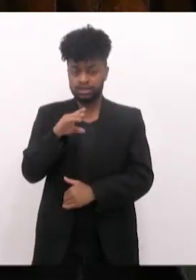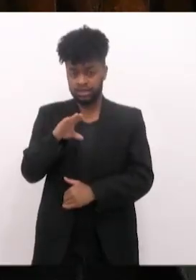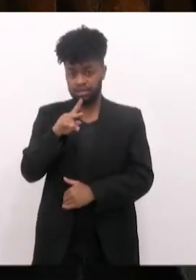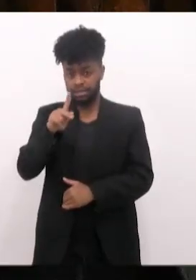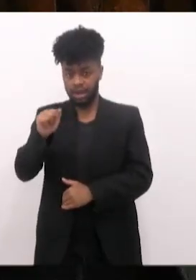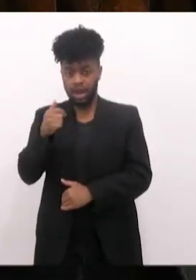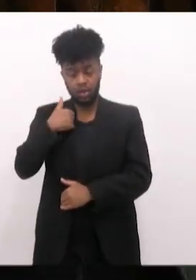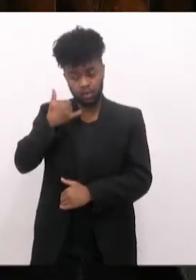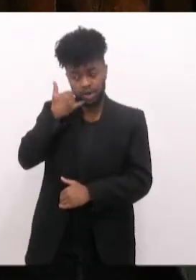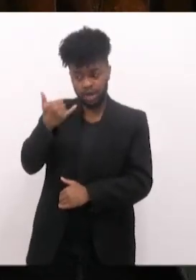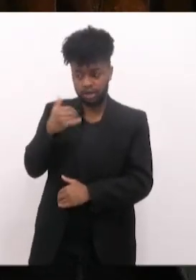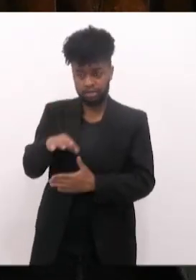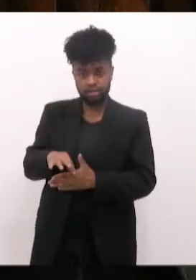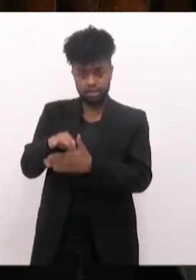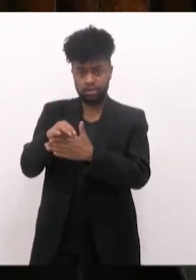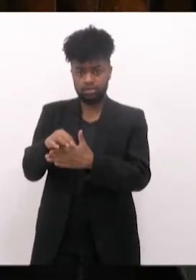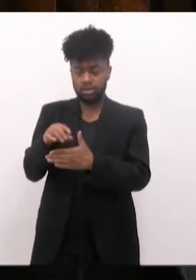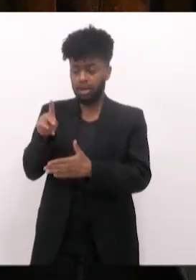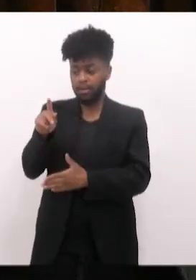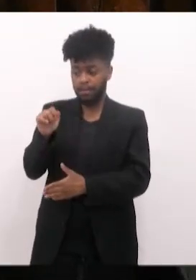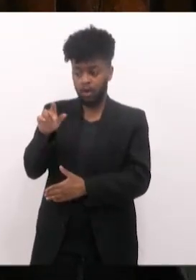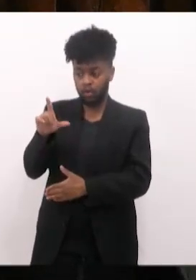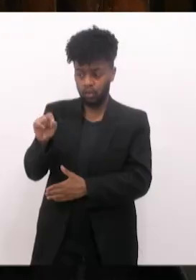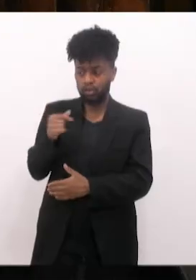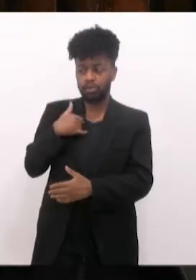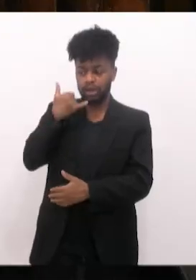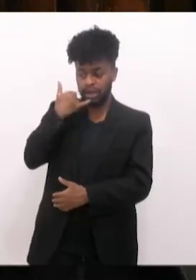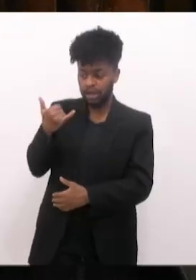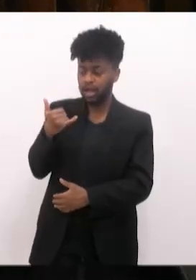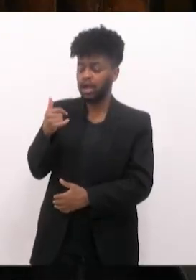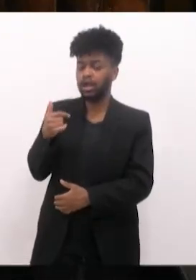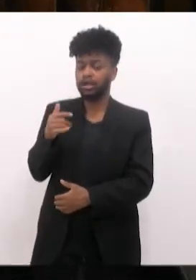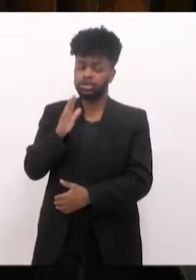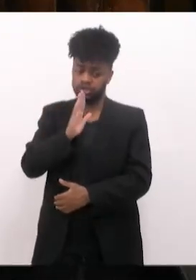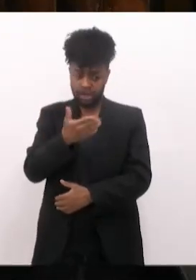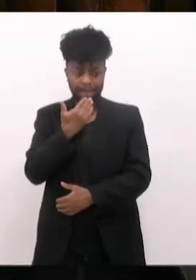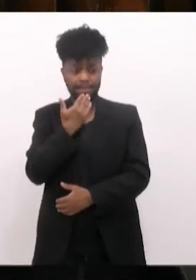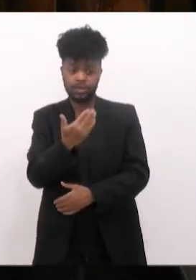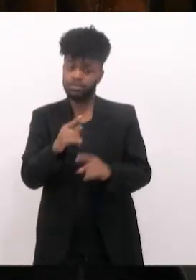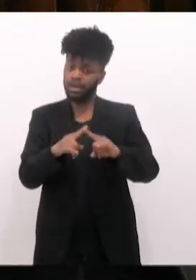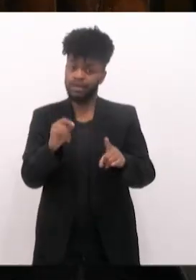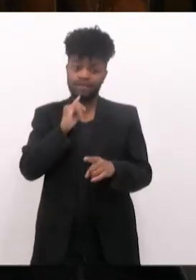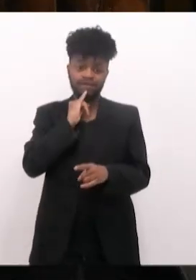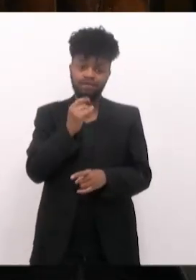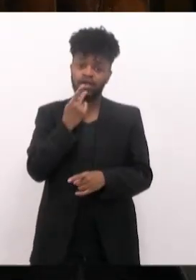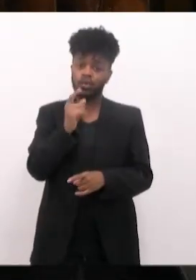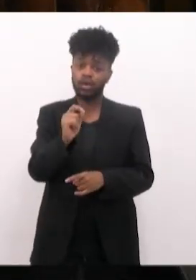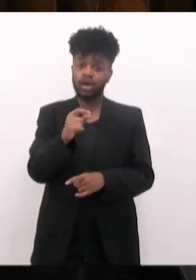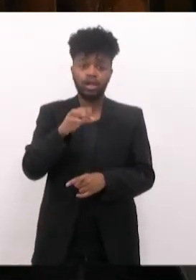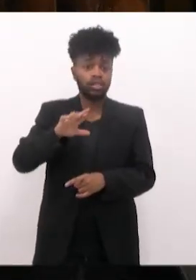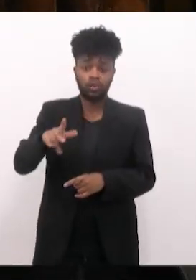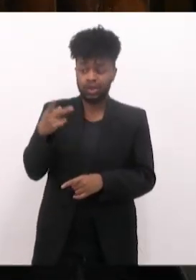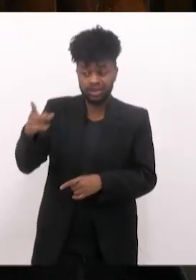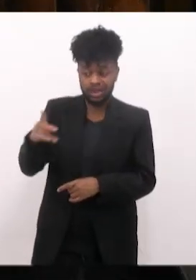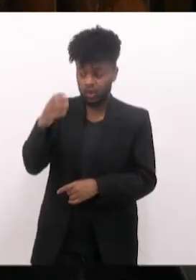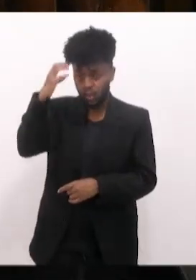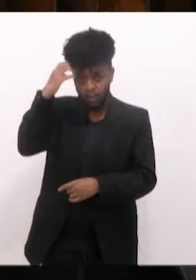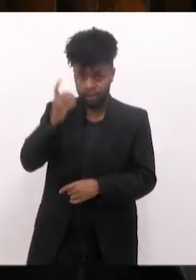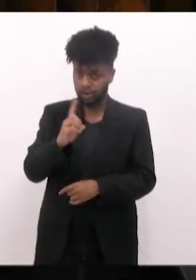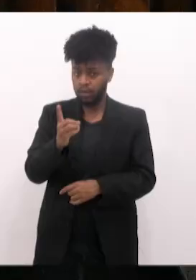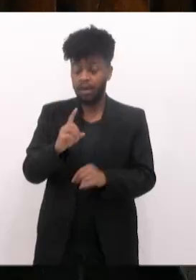do CPA, Coronel Paulo. Coronel, já pedi, infelizmente, sei que não é culpa do Coronel Eric,